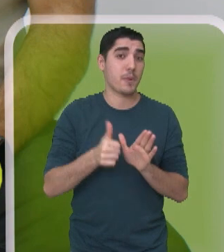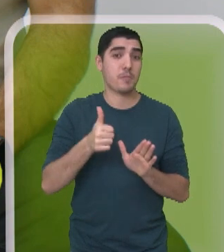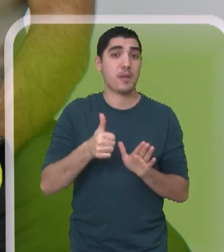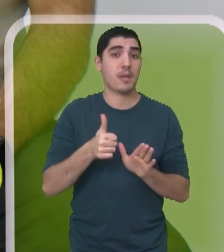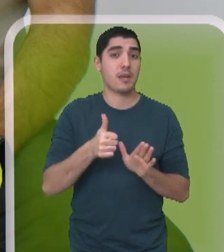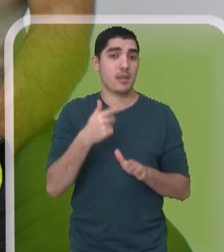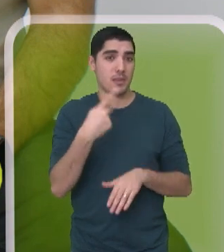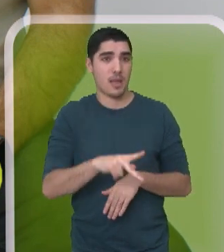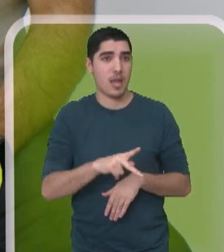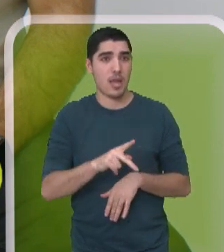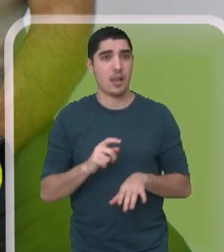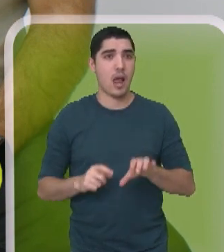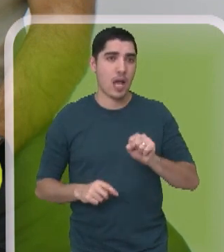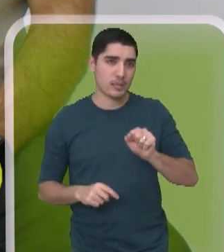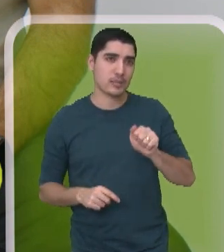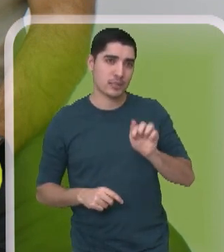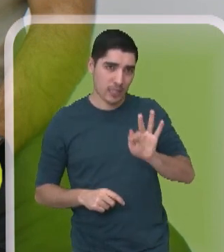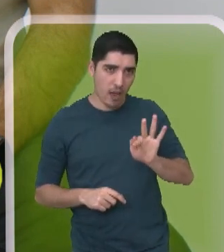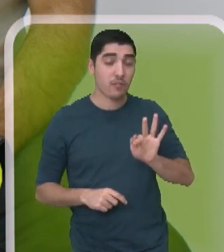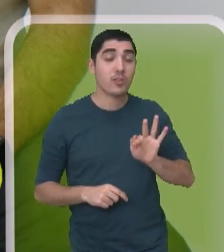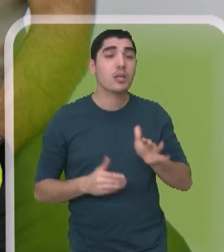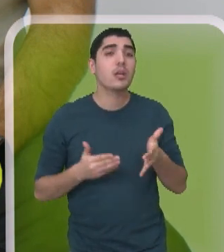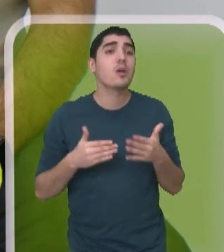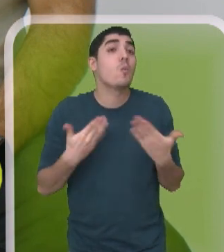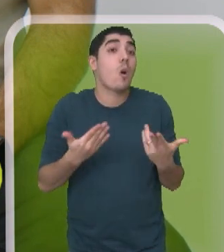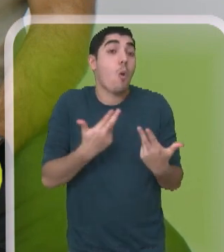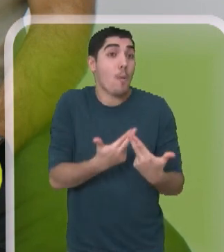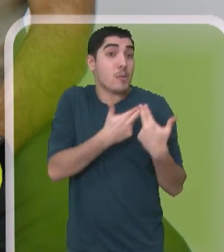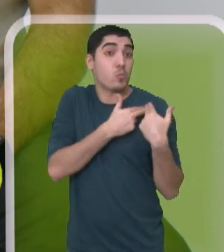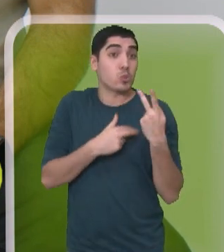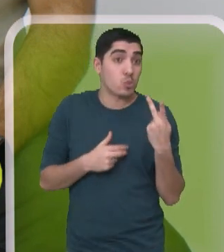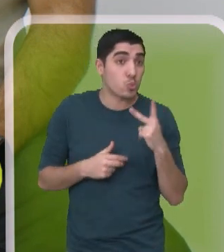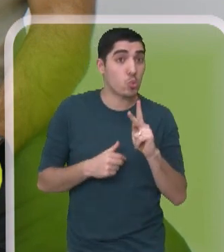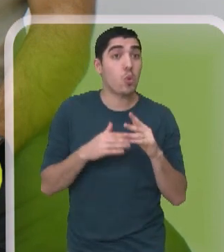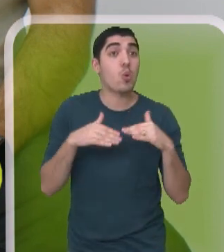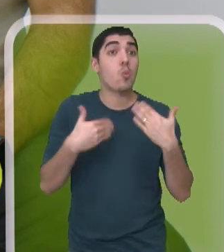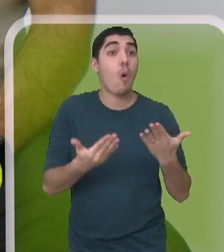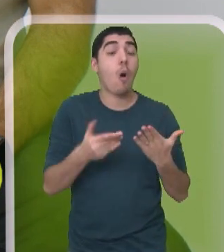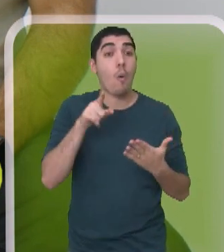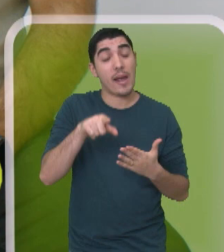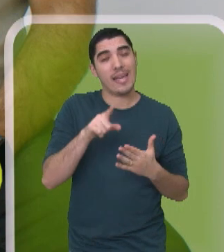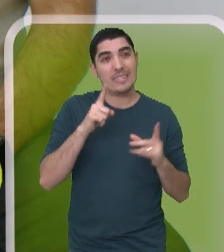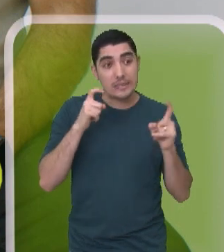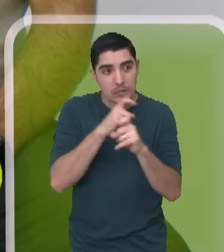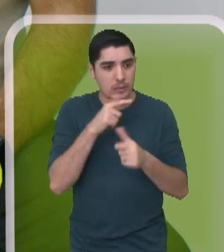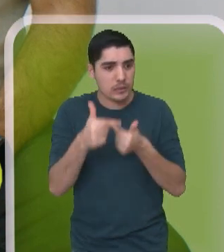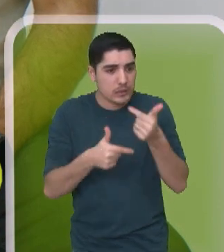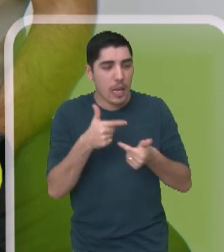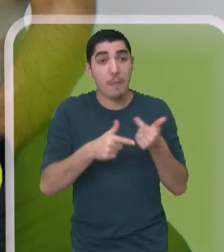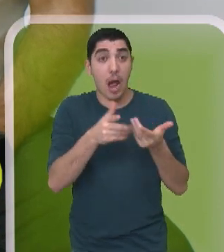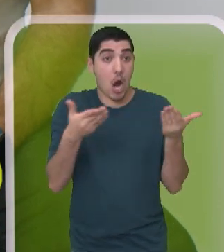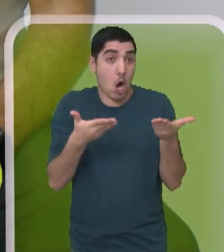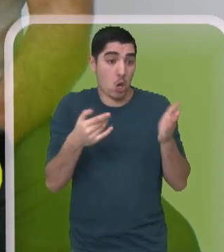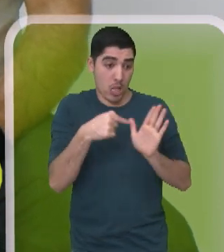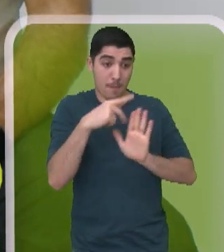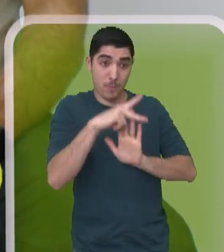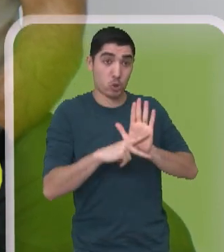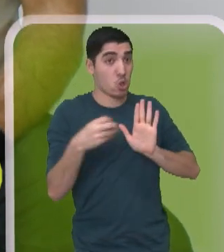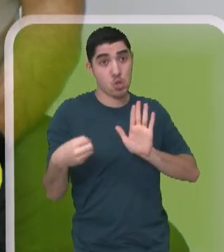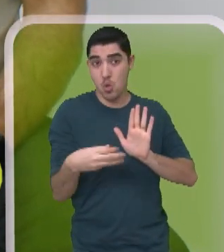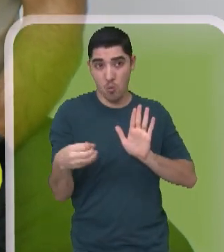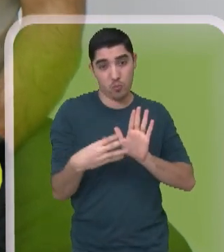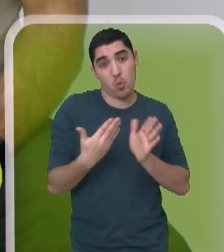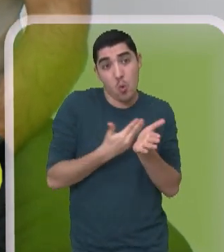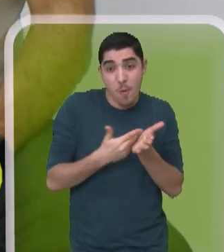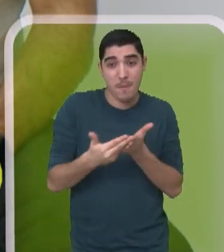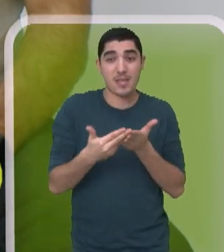da SAF, né, do São José, enfim, qual que é a responsabilidade que vocês têm, qual que é o peso que vocês têm nesse novo projeto, né, que está